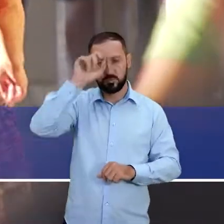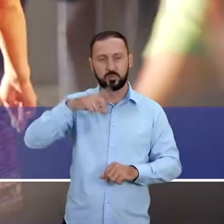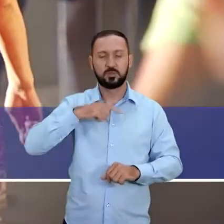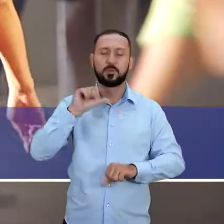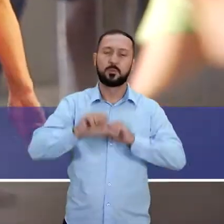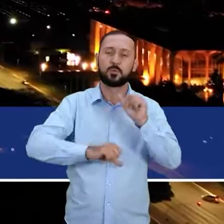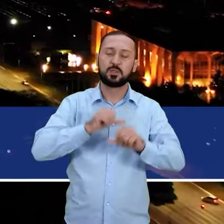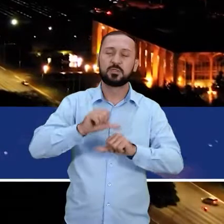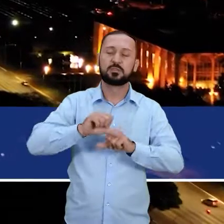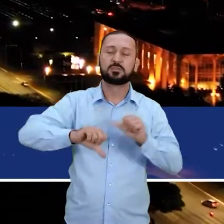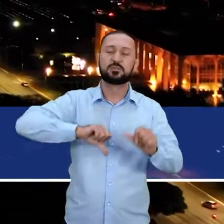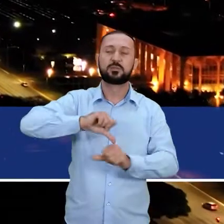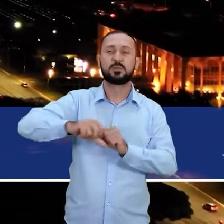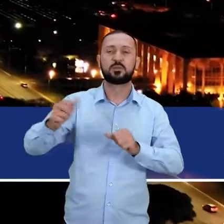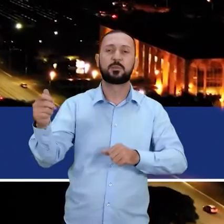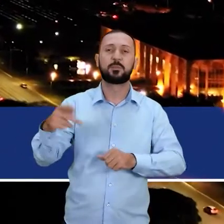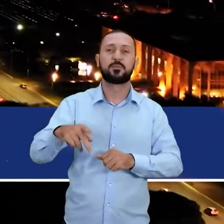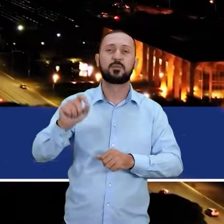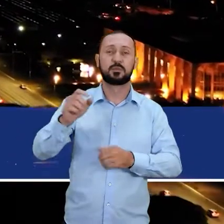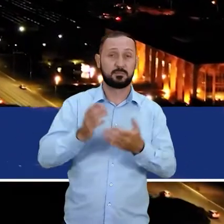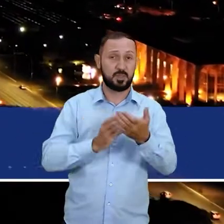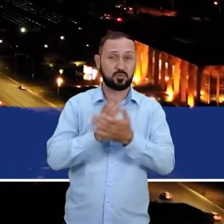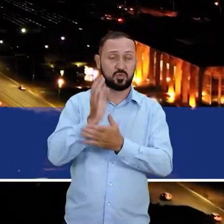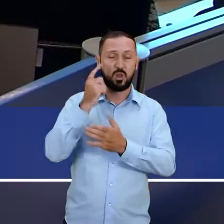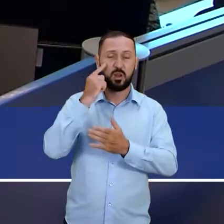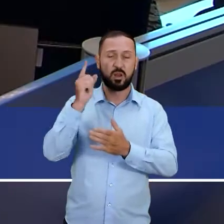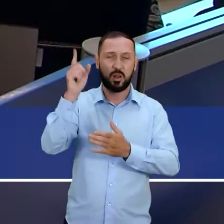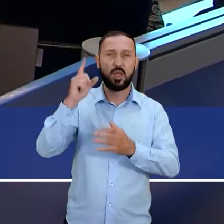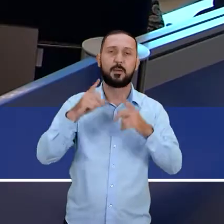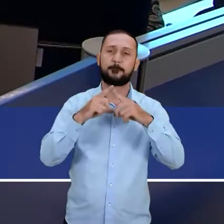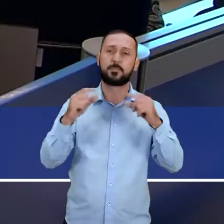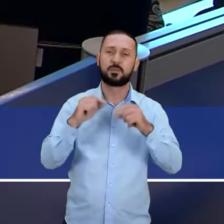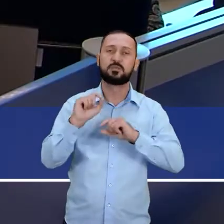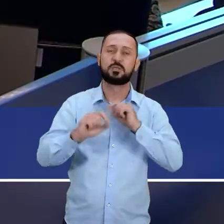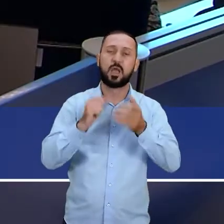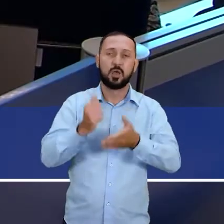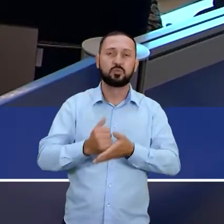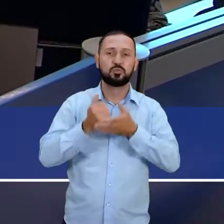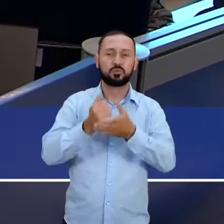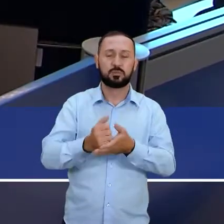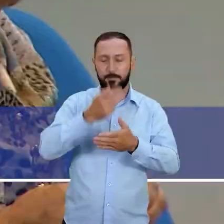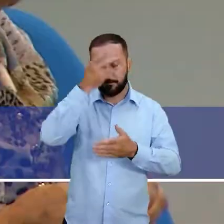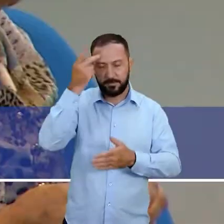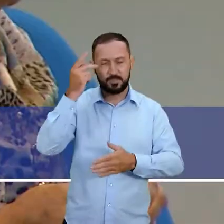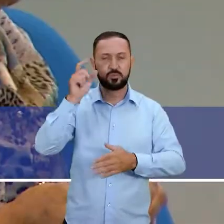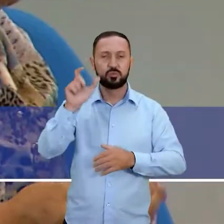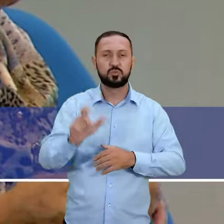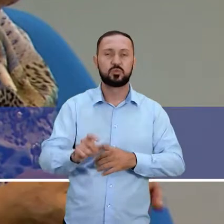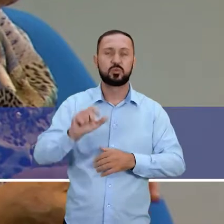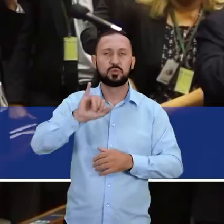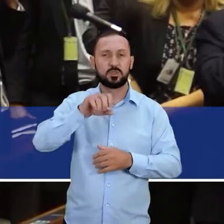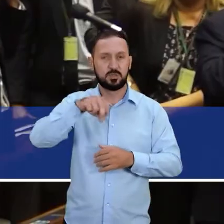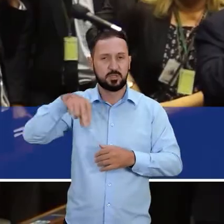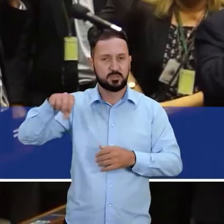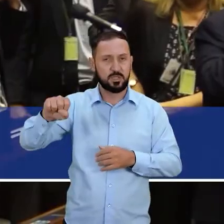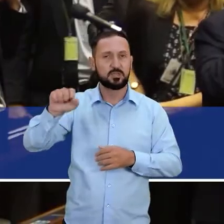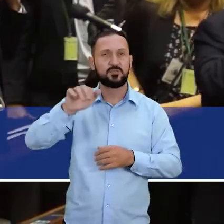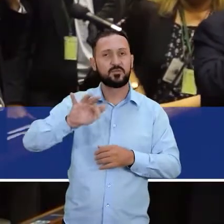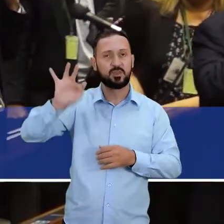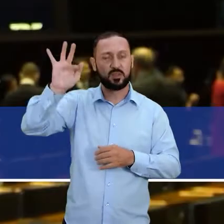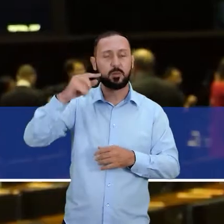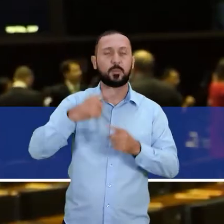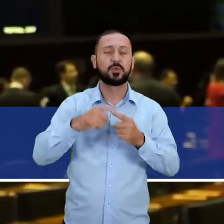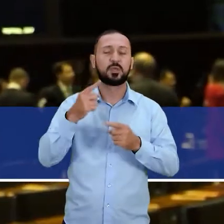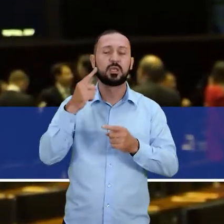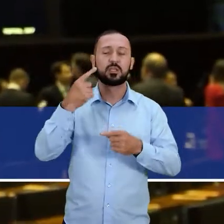reforma da Previdência aprovada e promulgada pelo Congresso Nacional, aplicável a contribuintes do INSS e servidores federais. A medida foi